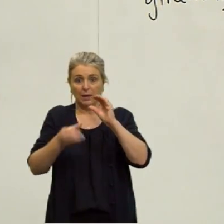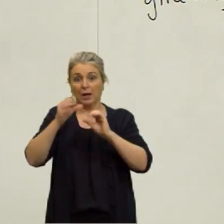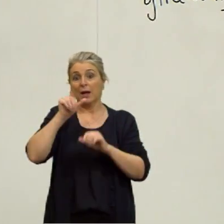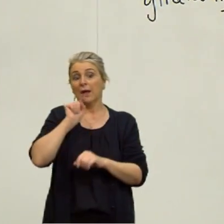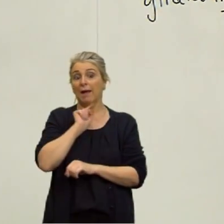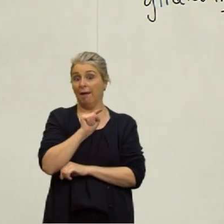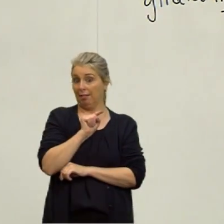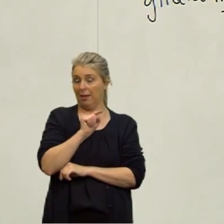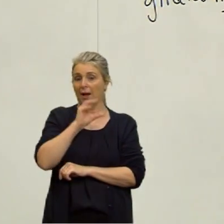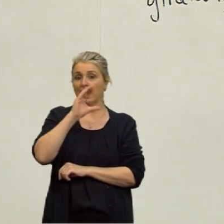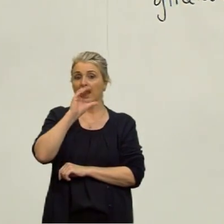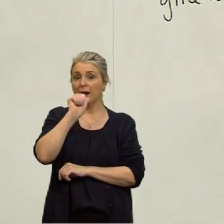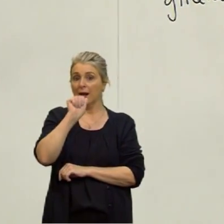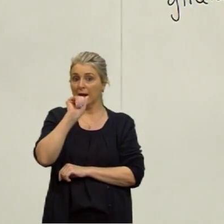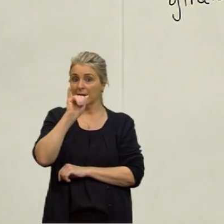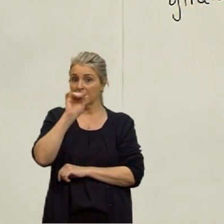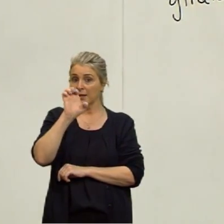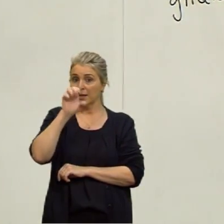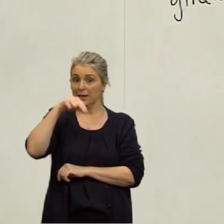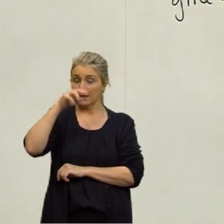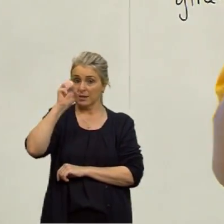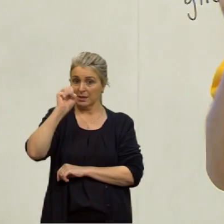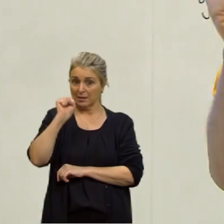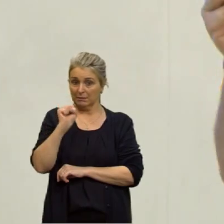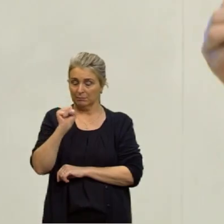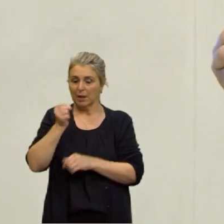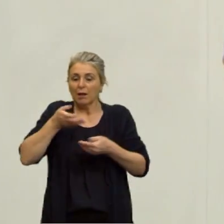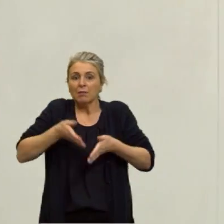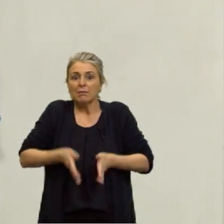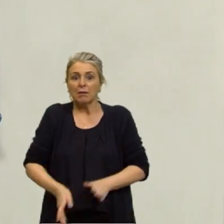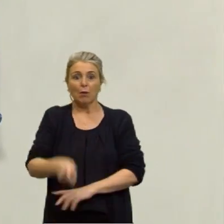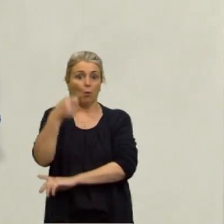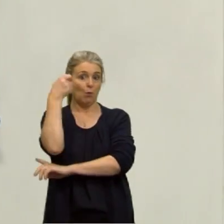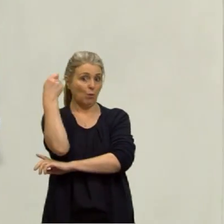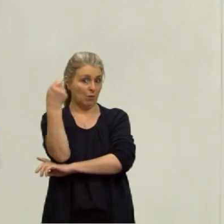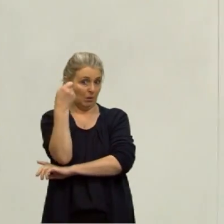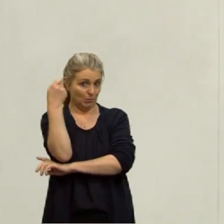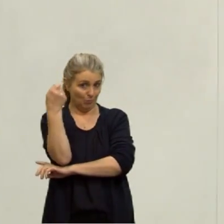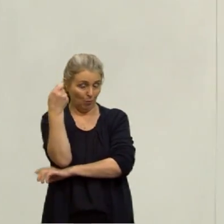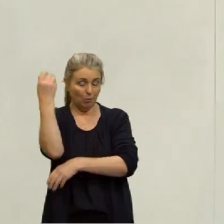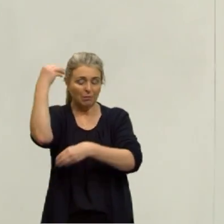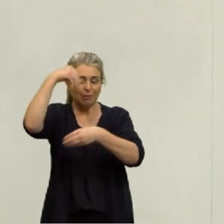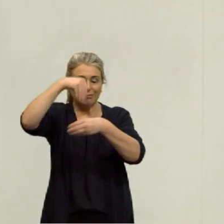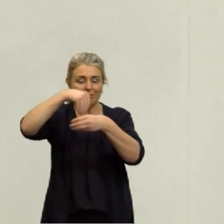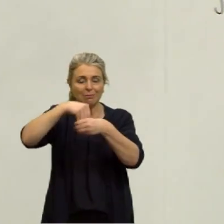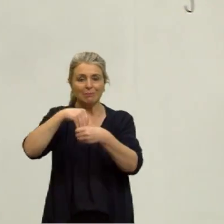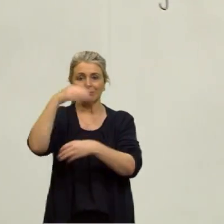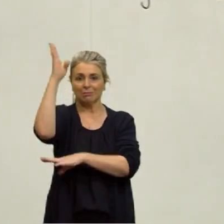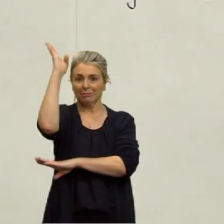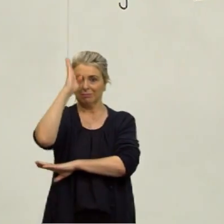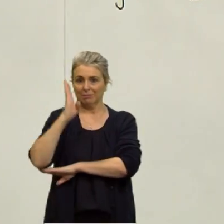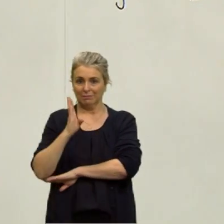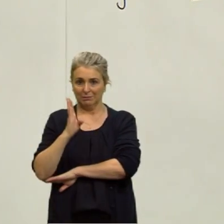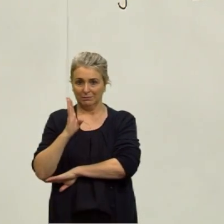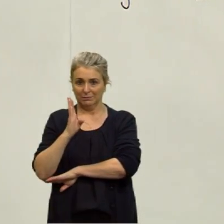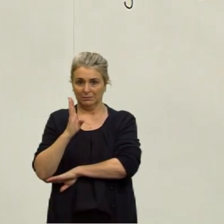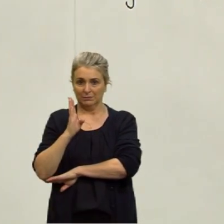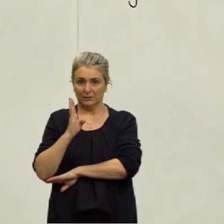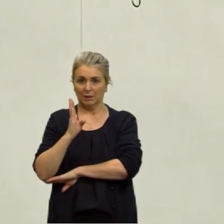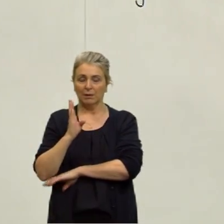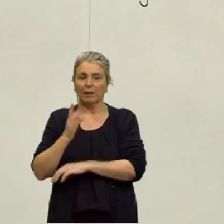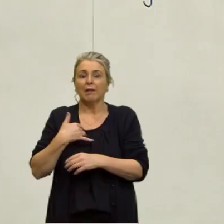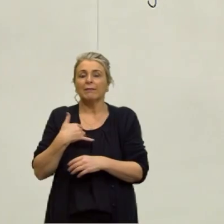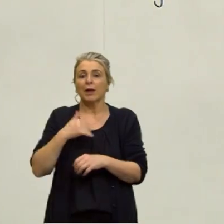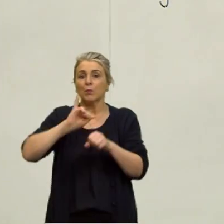em si gaúcha brasileira eu tenho meu adjetivo pátrio da cidade